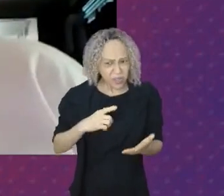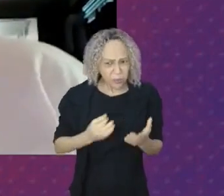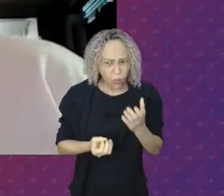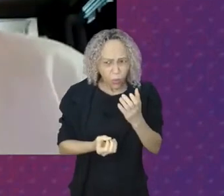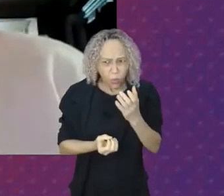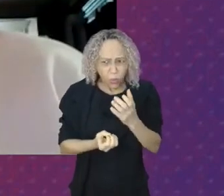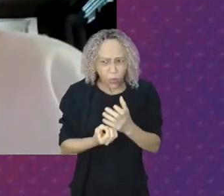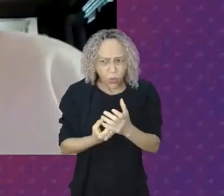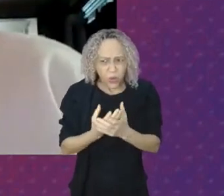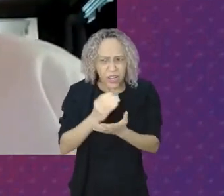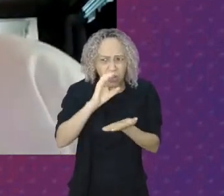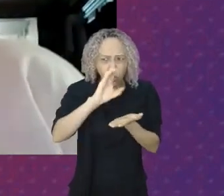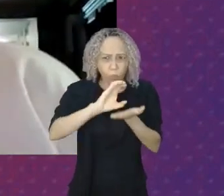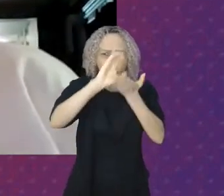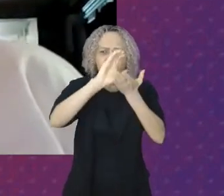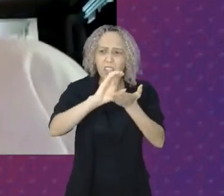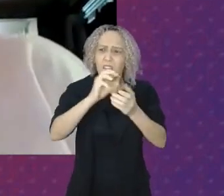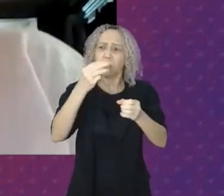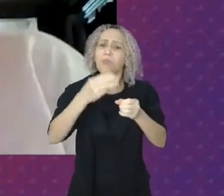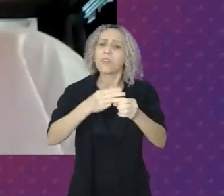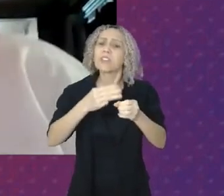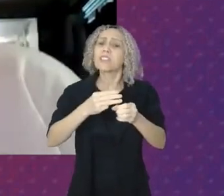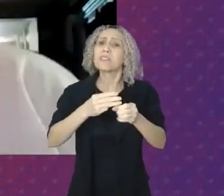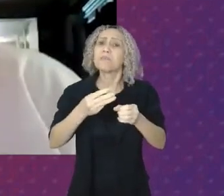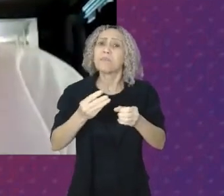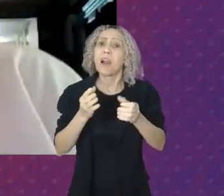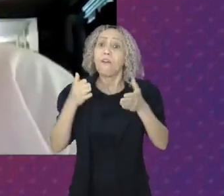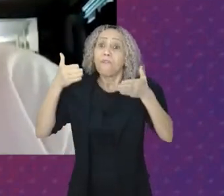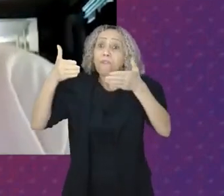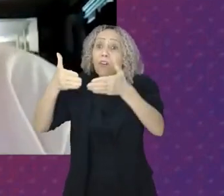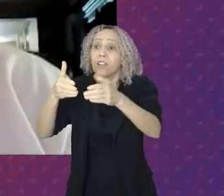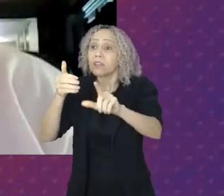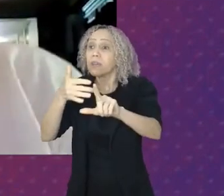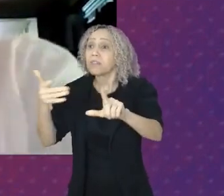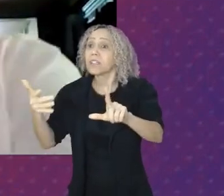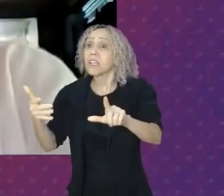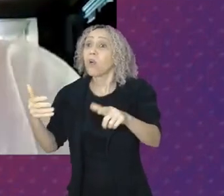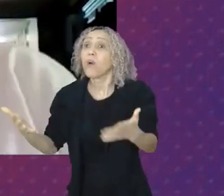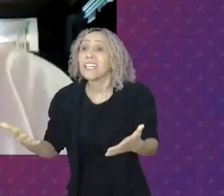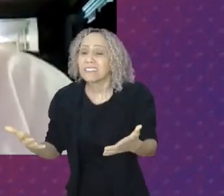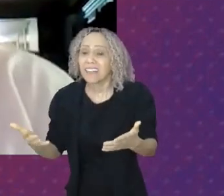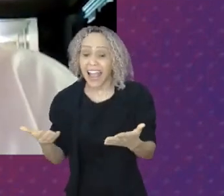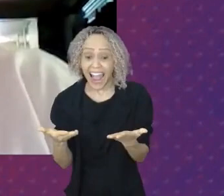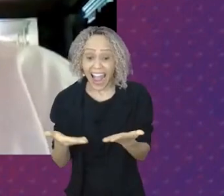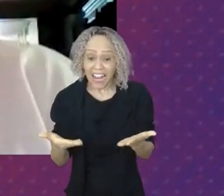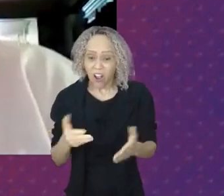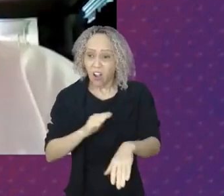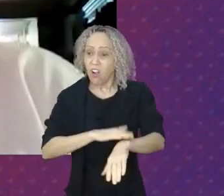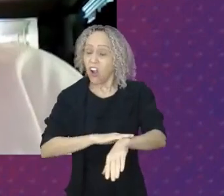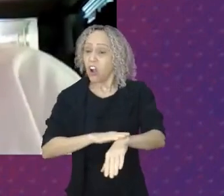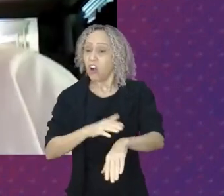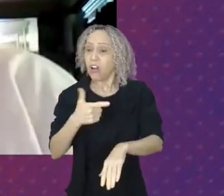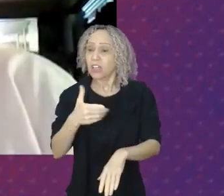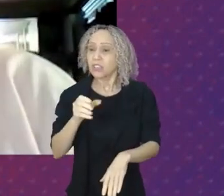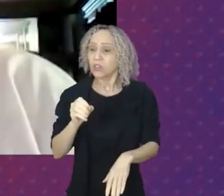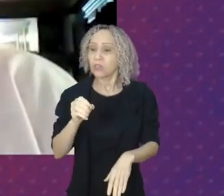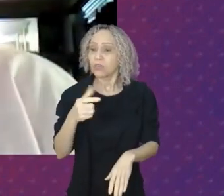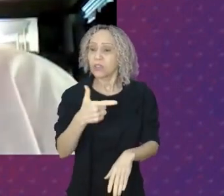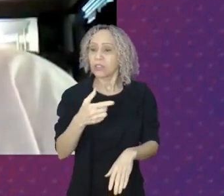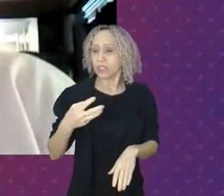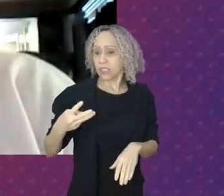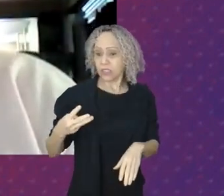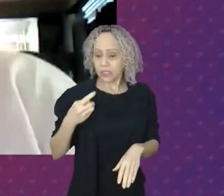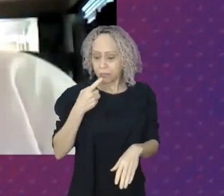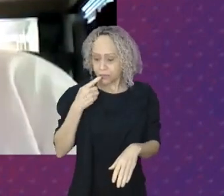políticas voltadas para a população LGBT, agora, no ano de 2023, recentemente aprovado na Câmara Municipal